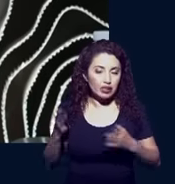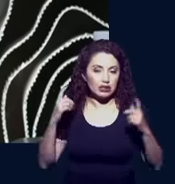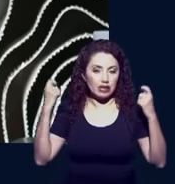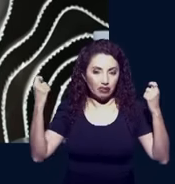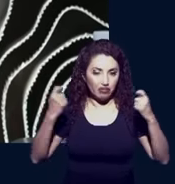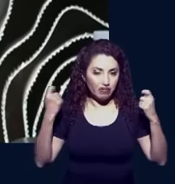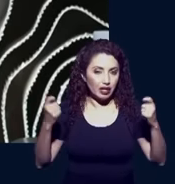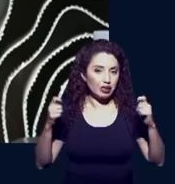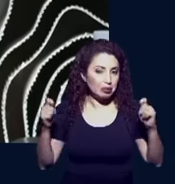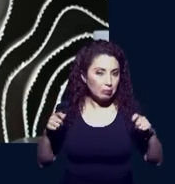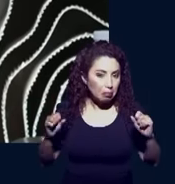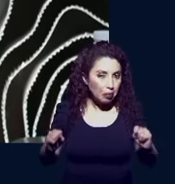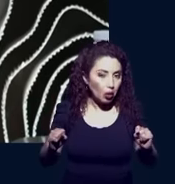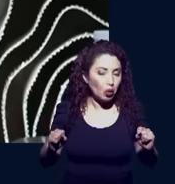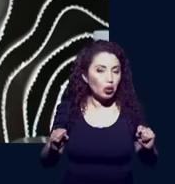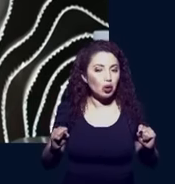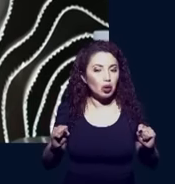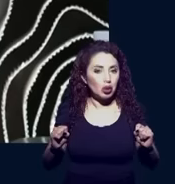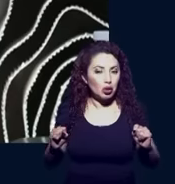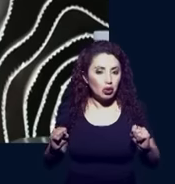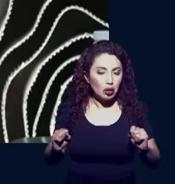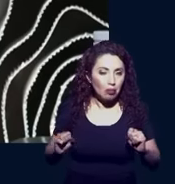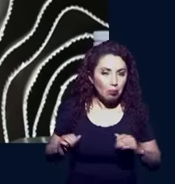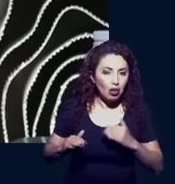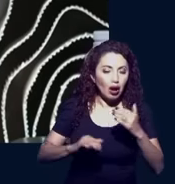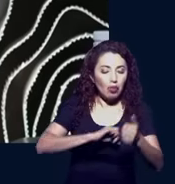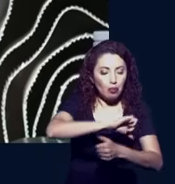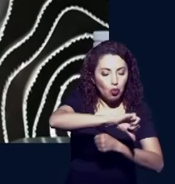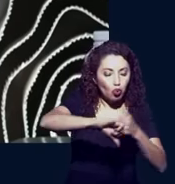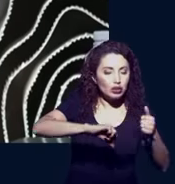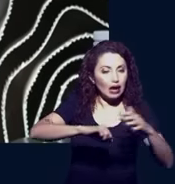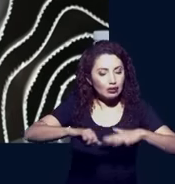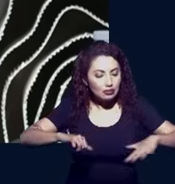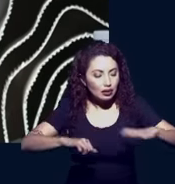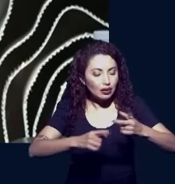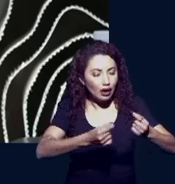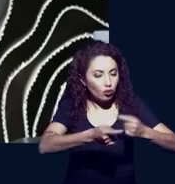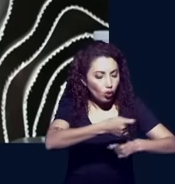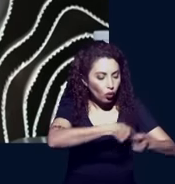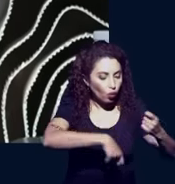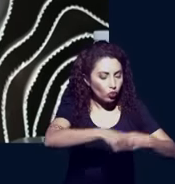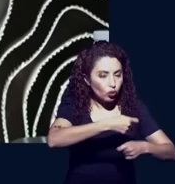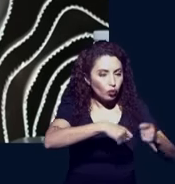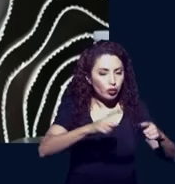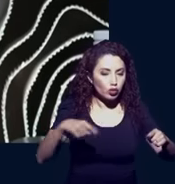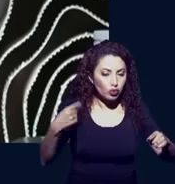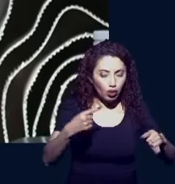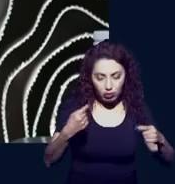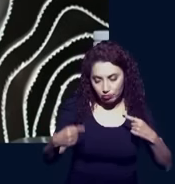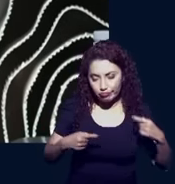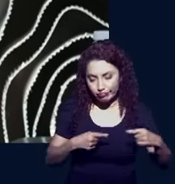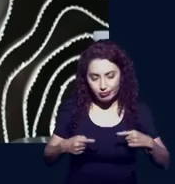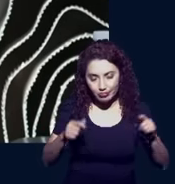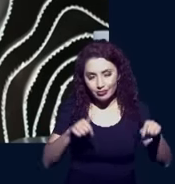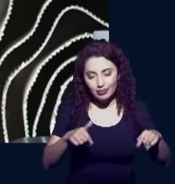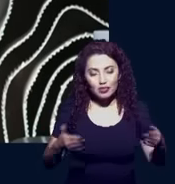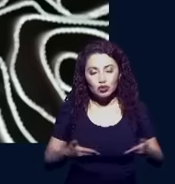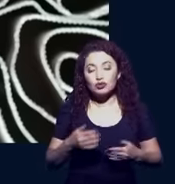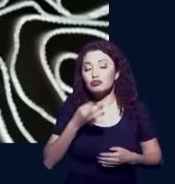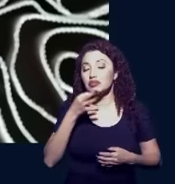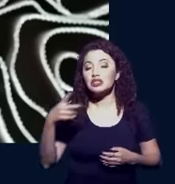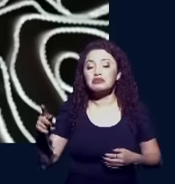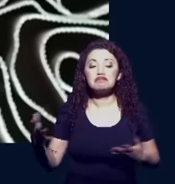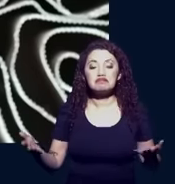e é um evento que poderia alterar esse cenário eh econômico que a gente que a gente tem discutido como é que você vê essa questão